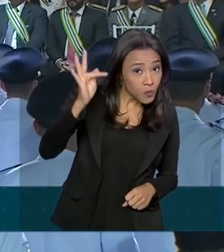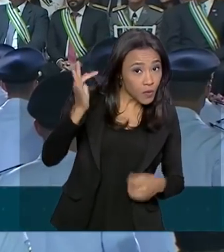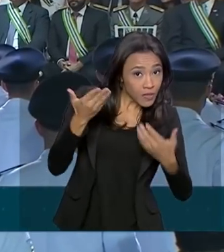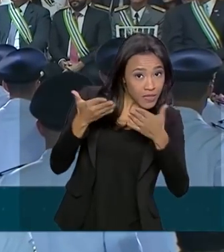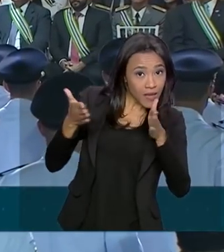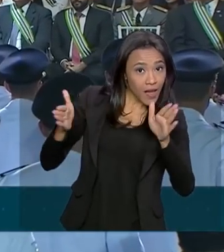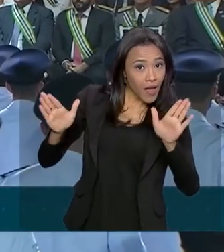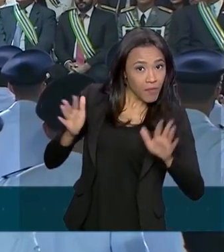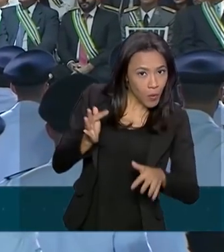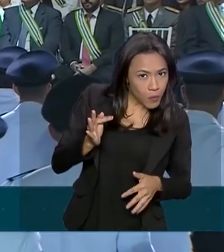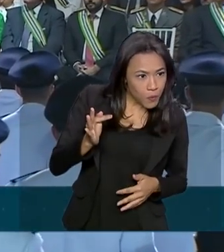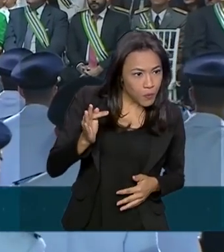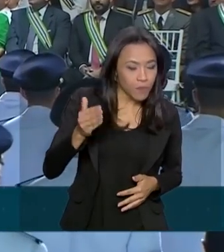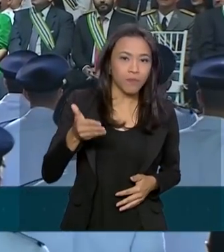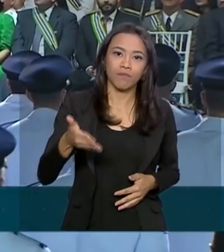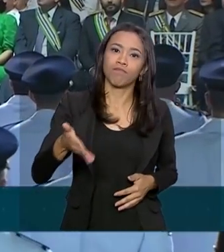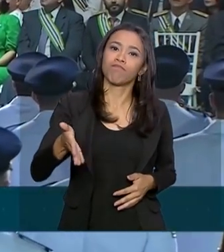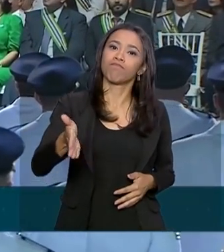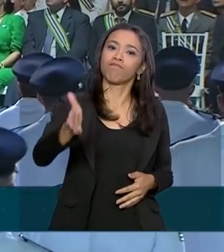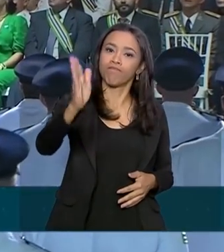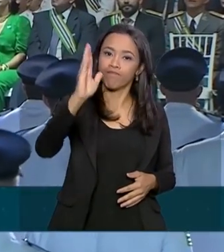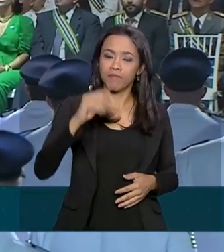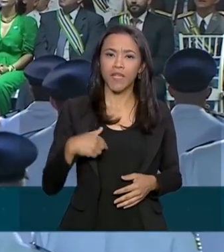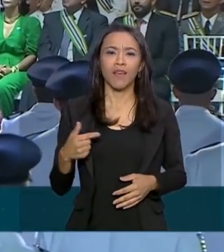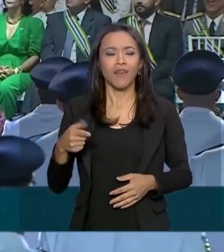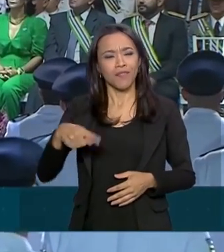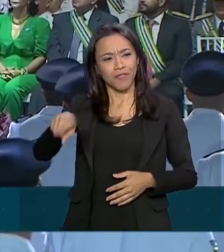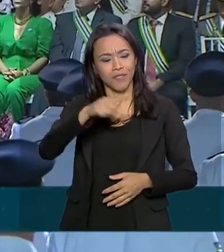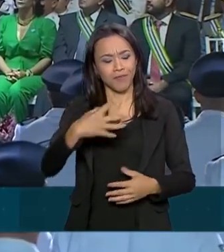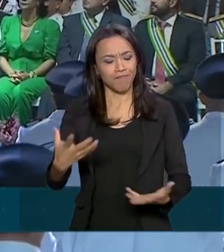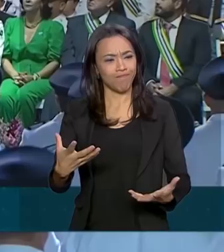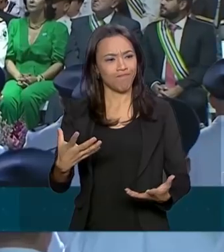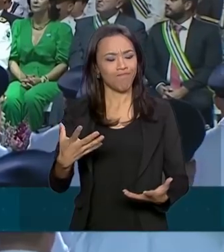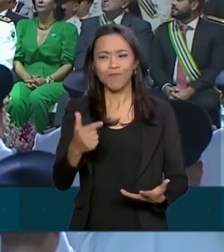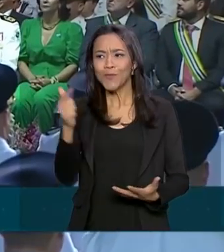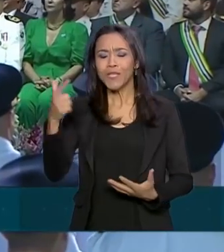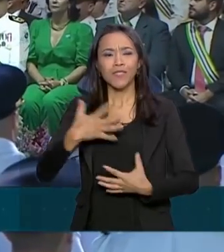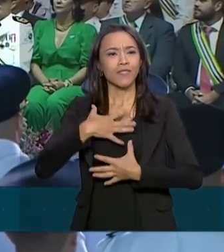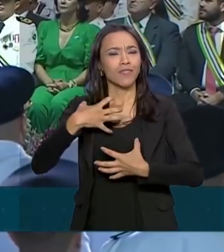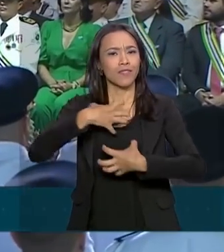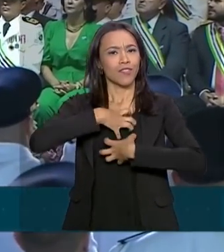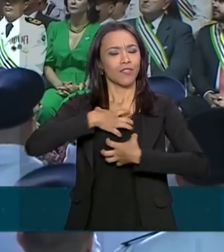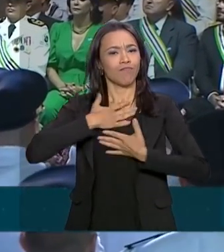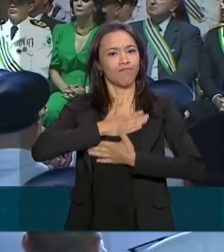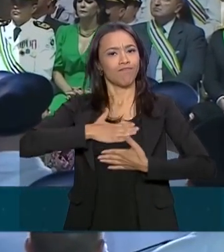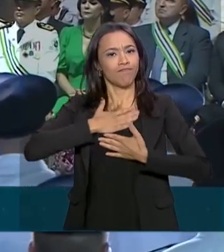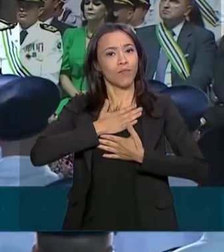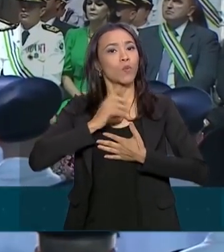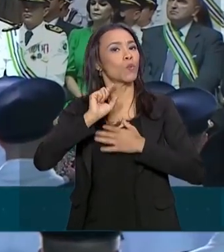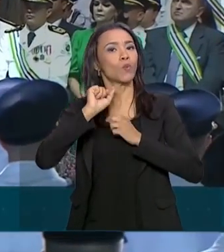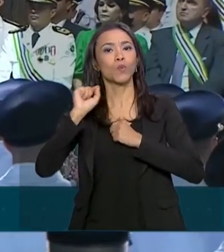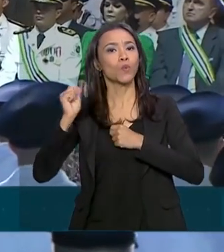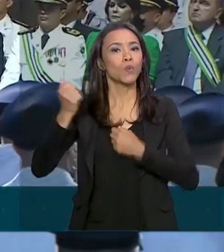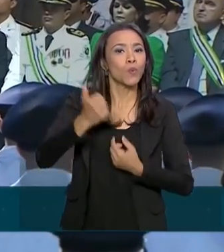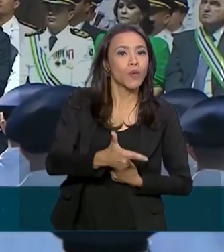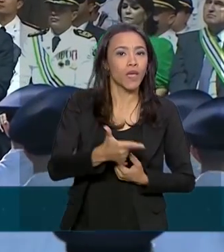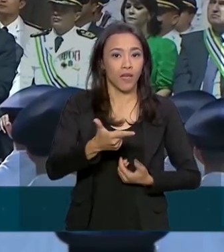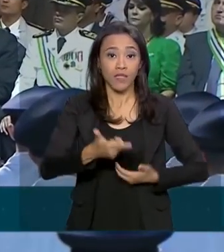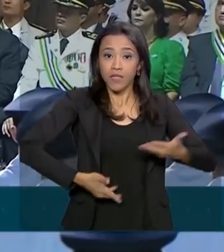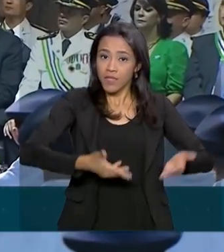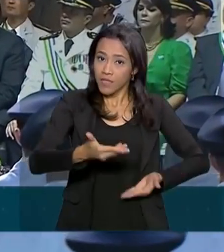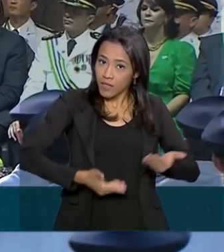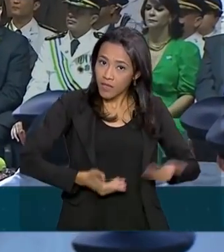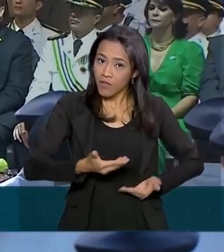vocês. Não existe satisfação melhor do que servir ao seu Estado e ao